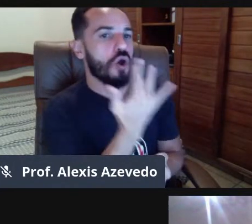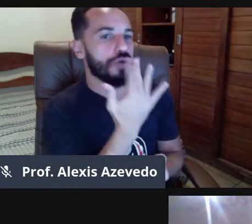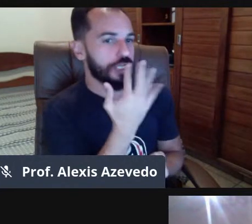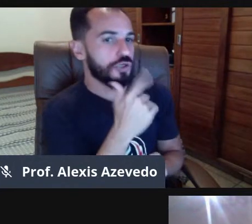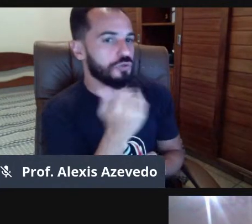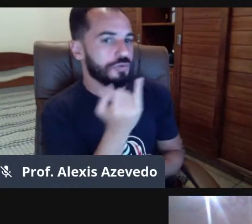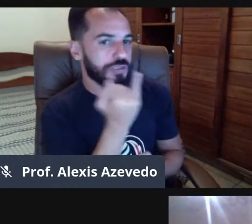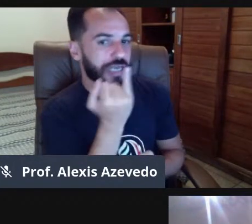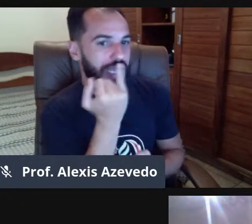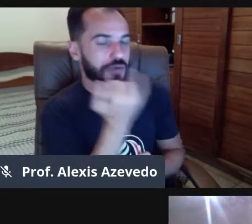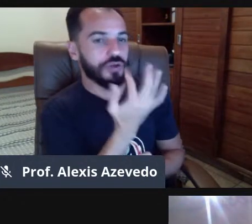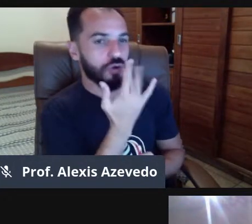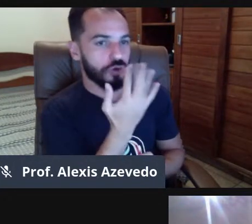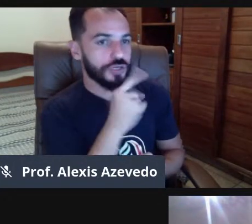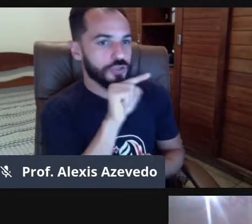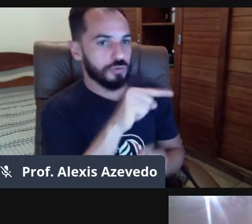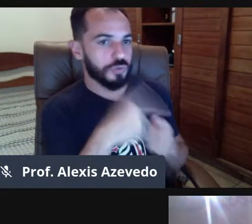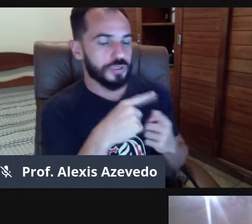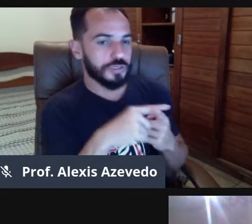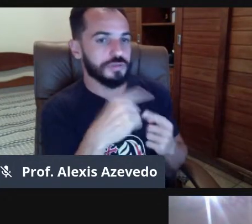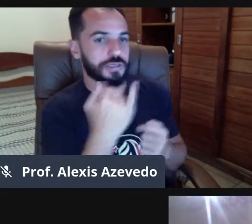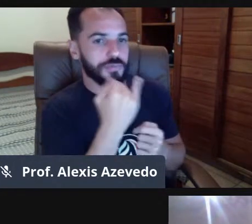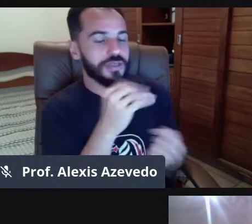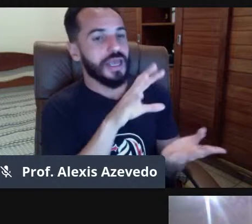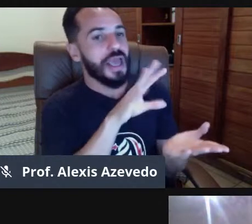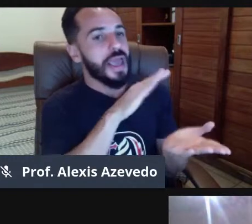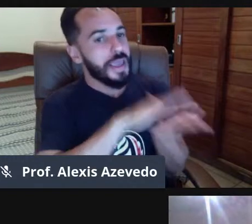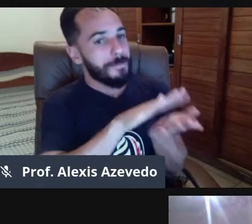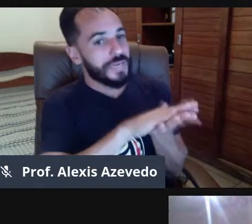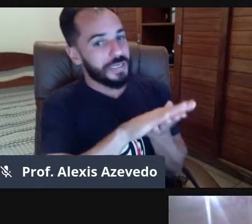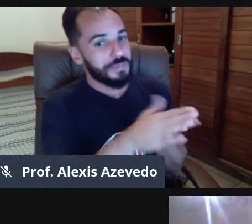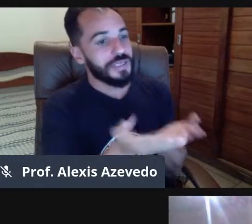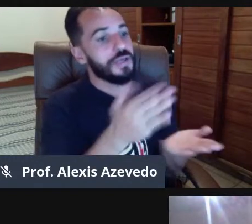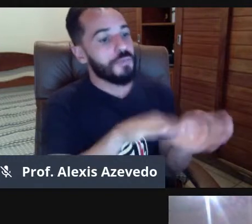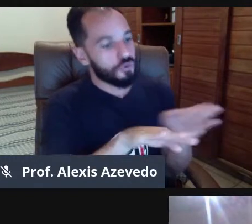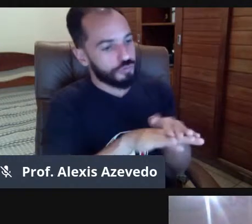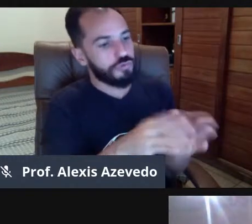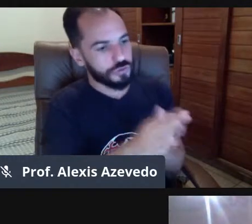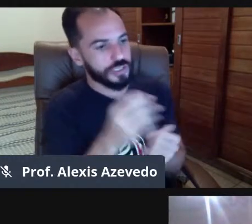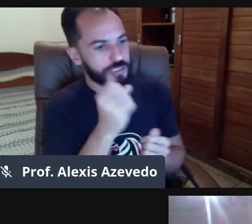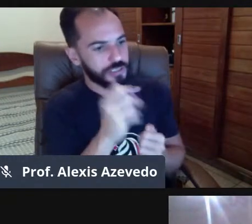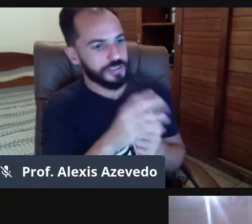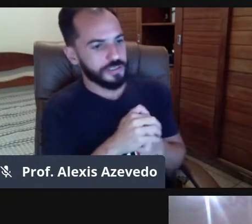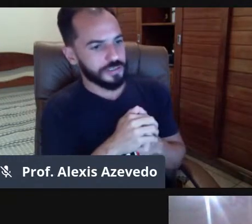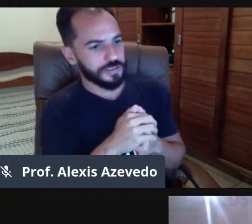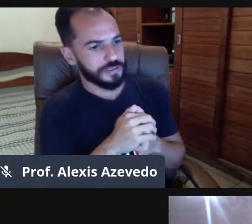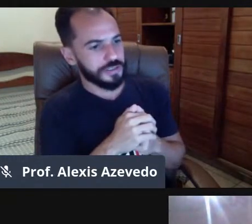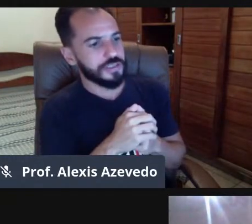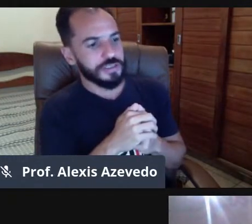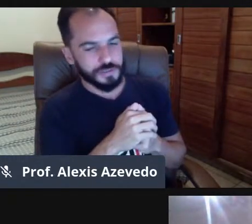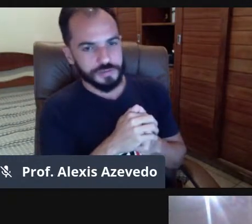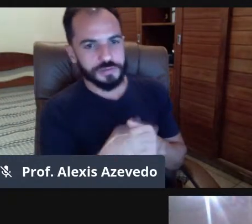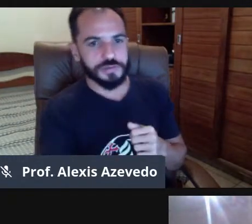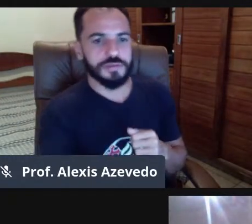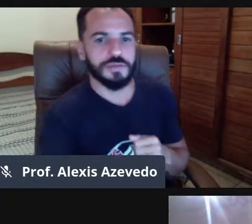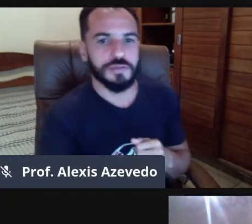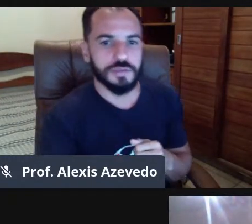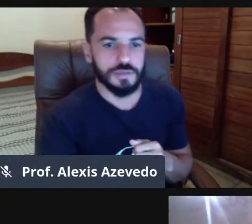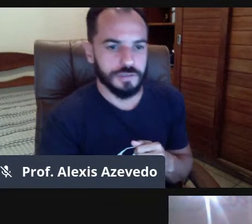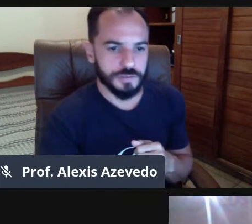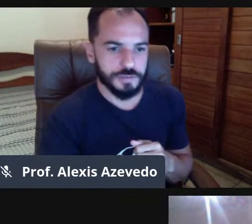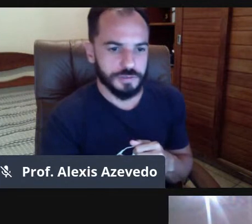que seria mais interessante mesmo, né? A pessoa imprime e monta um folder. Daria, né, Ronan, para fazer